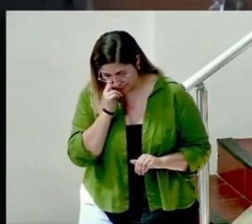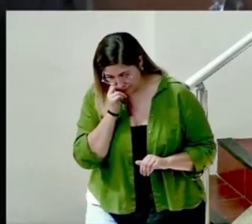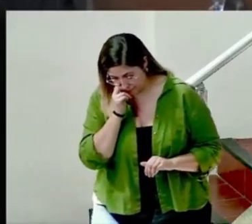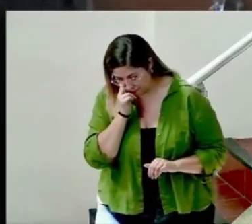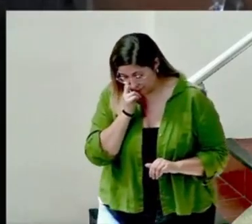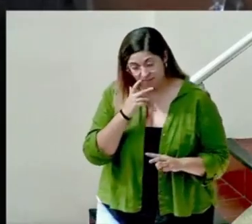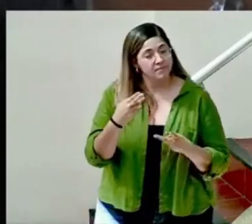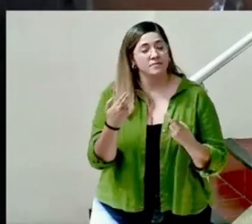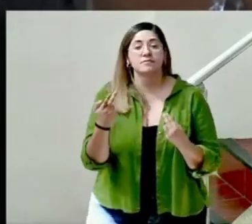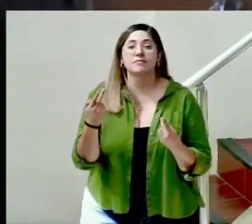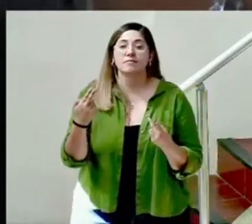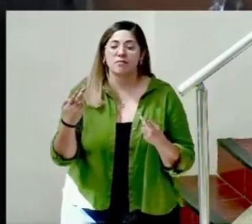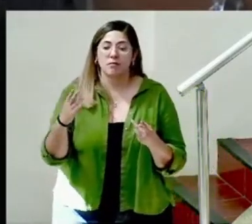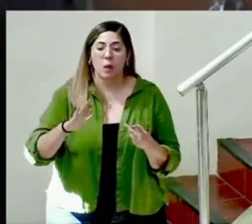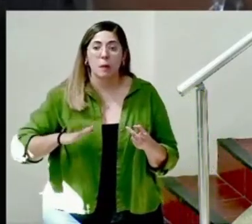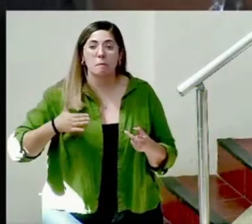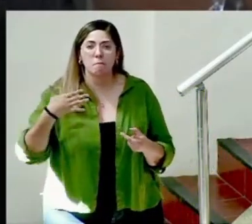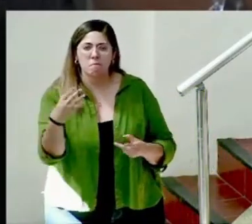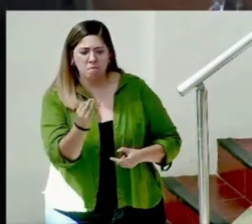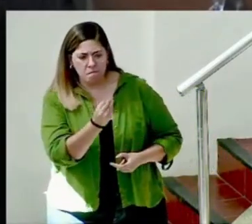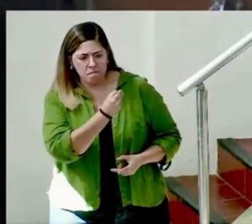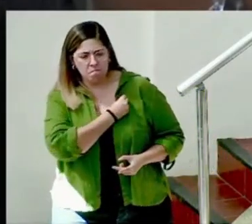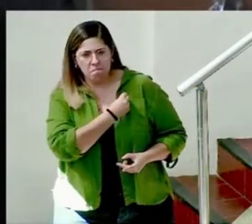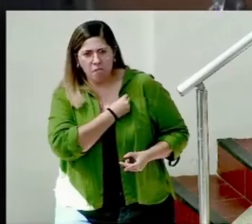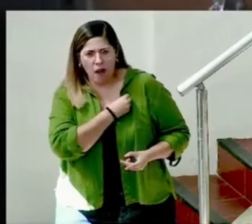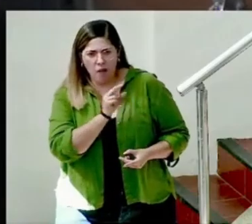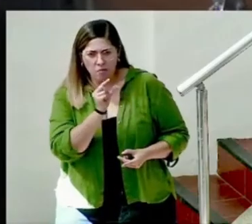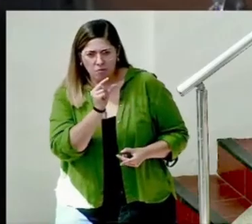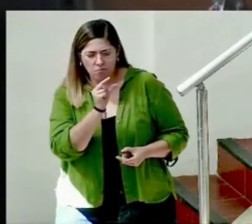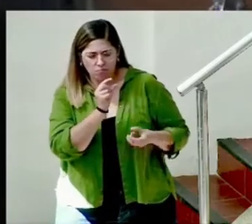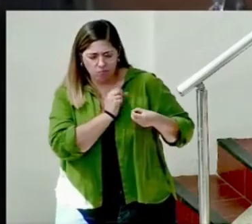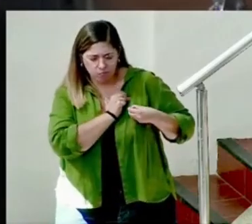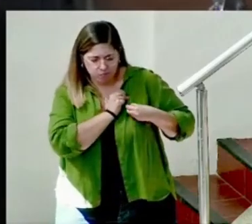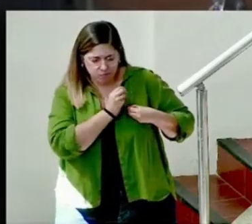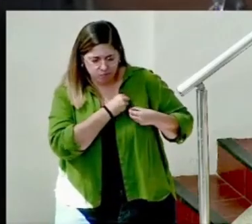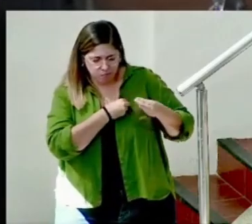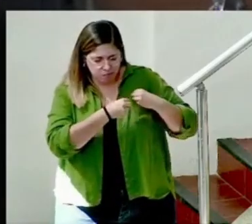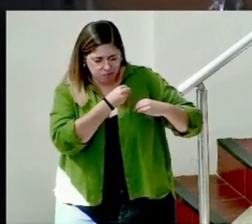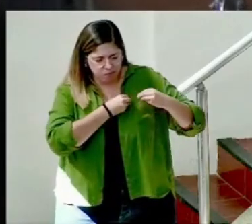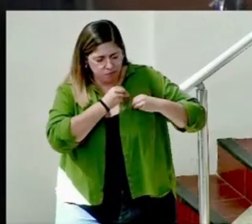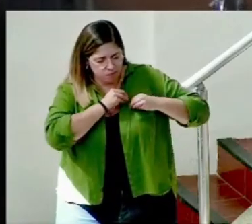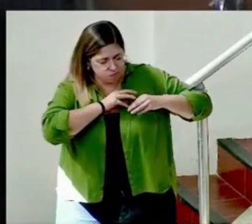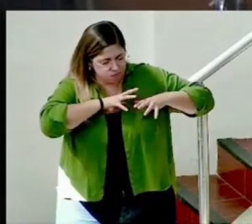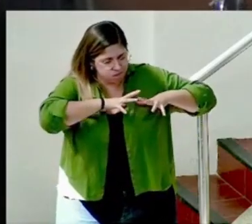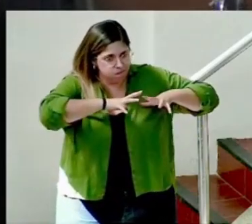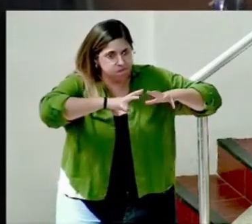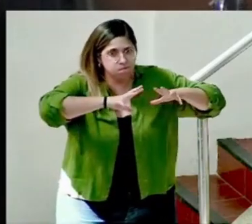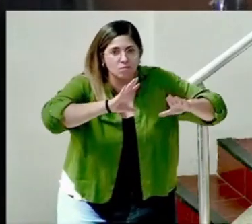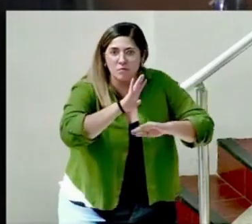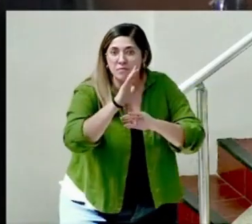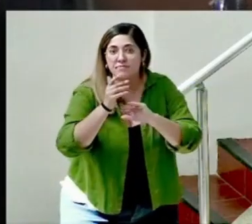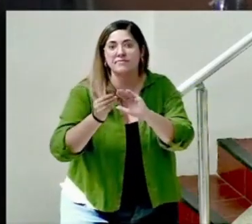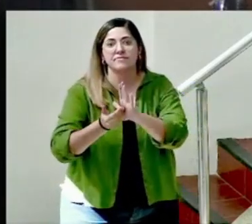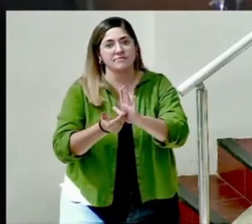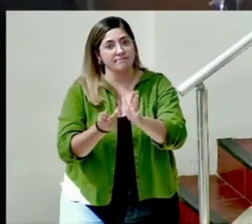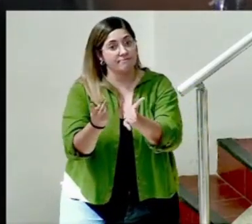outros lugares, em outras prioridades, com uma perspectiva errada da